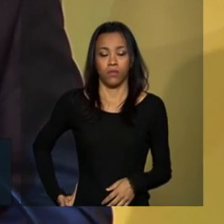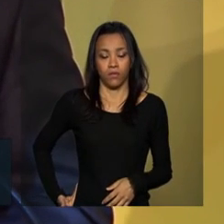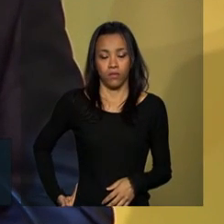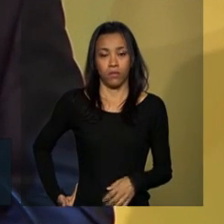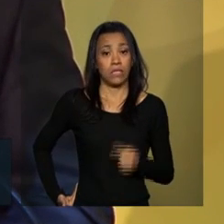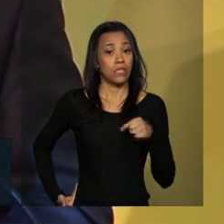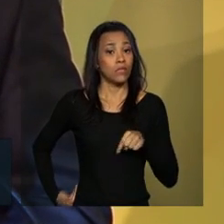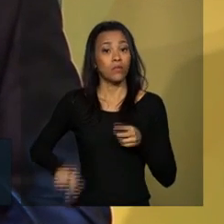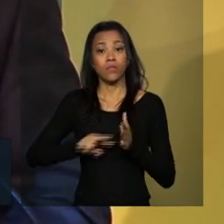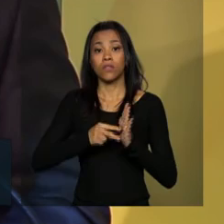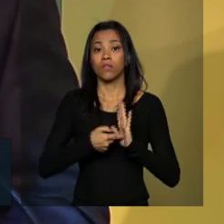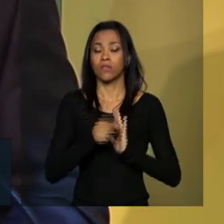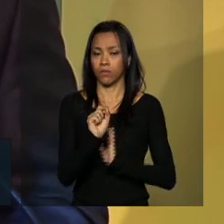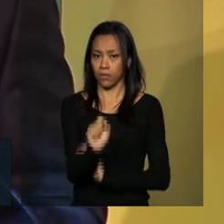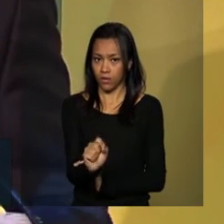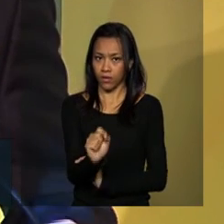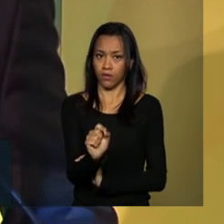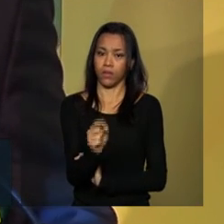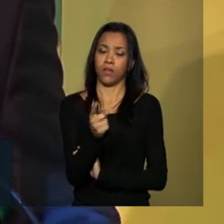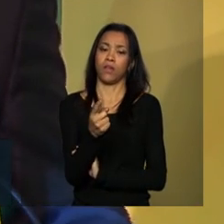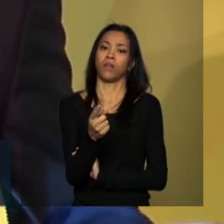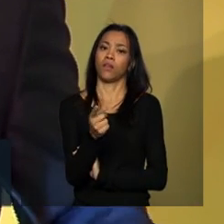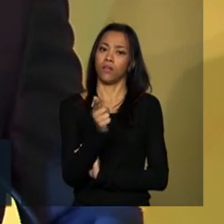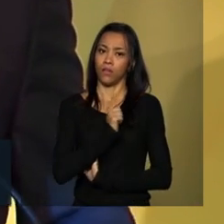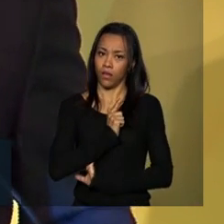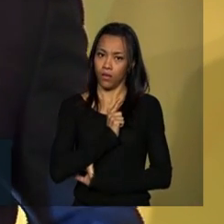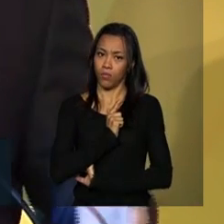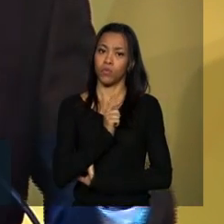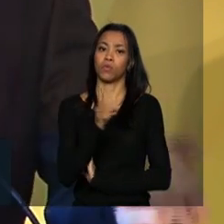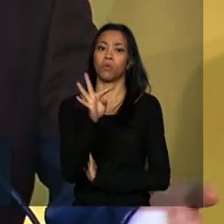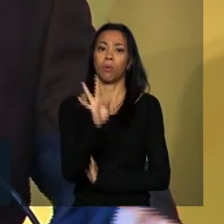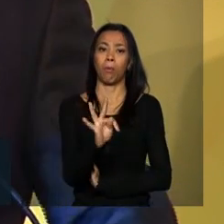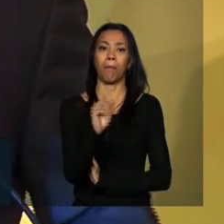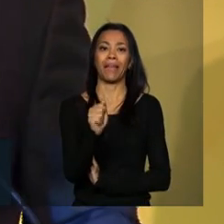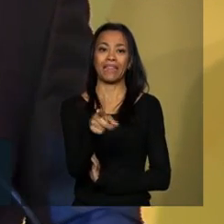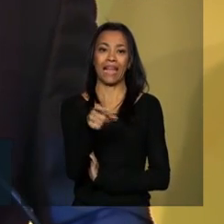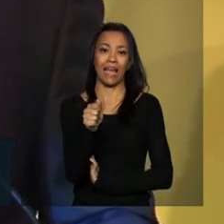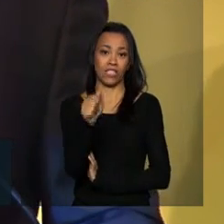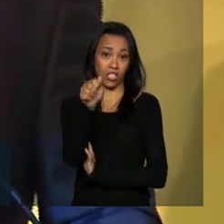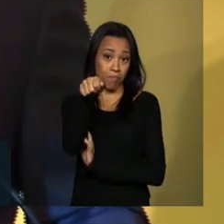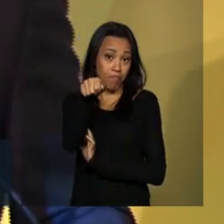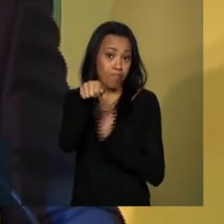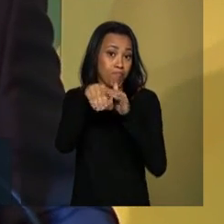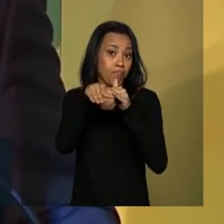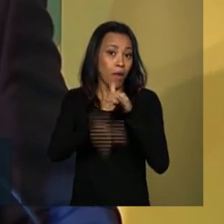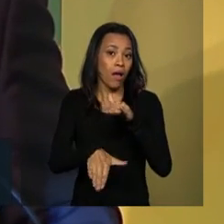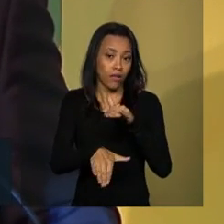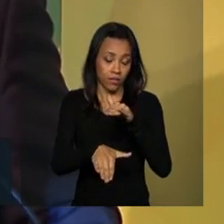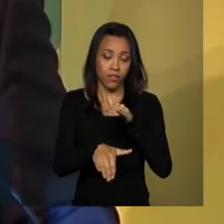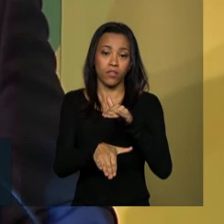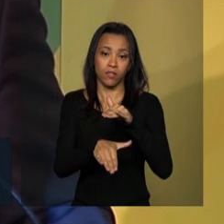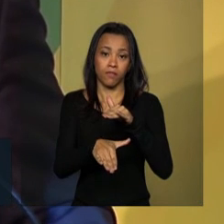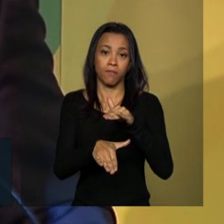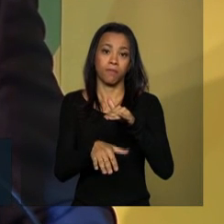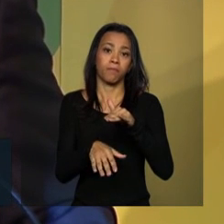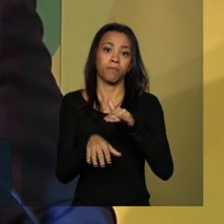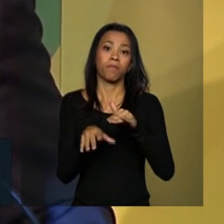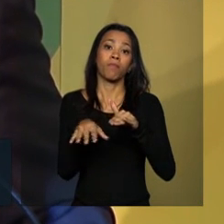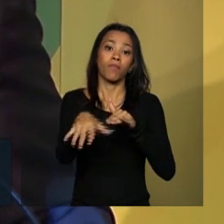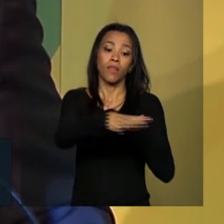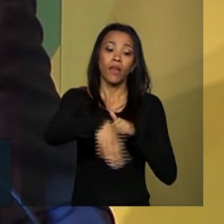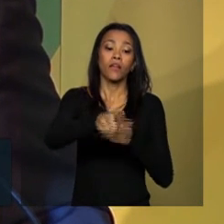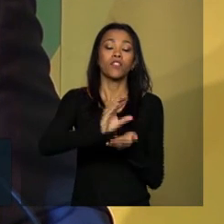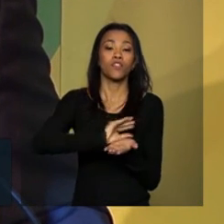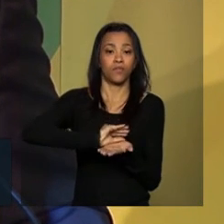Isso significa que temos uma taxa de crescimento mais baixa do investimento discrecionário e